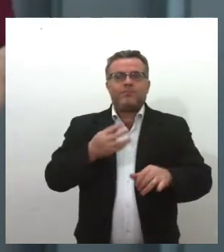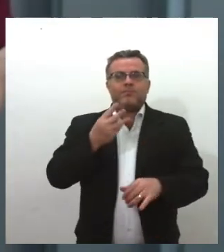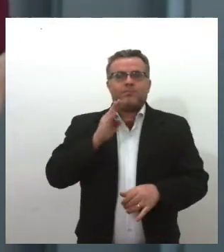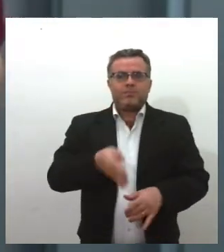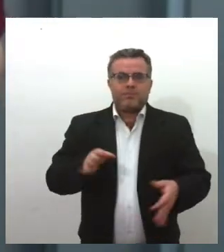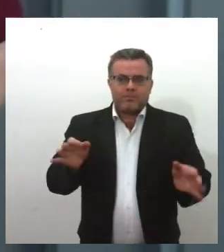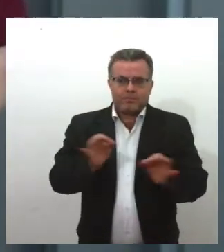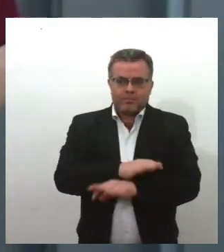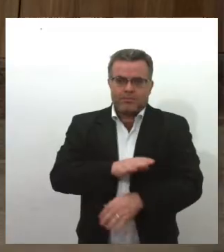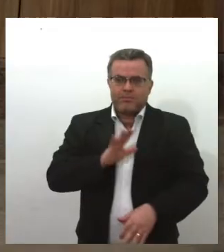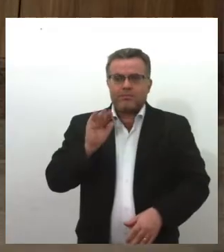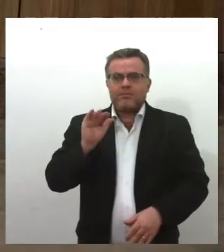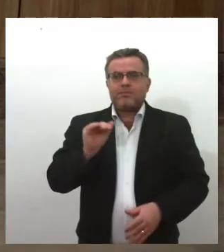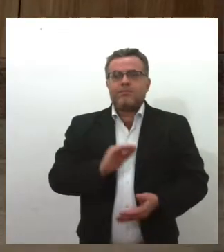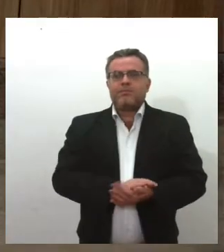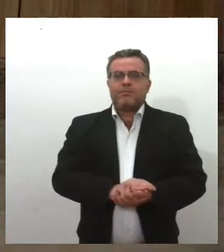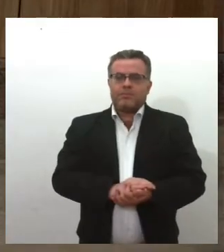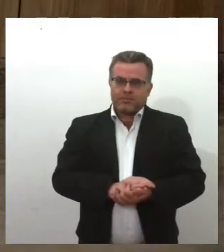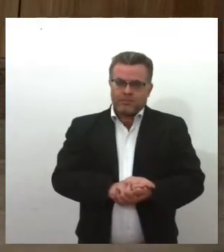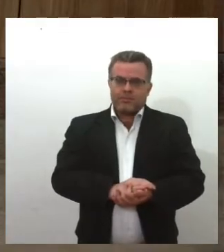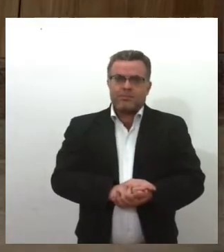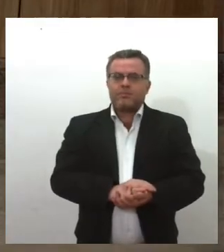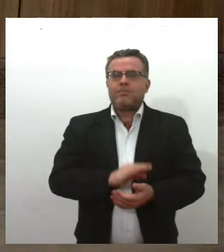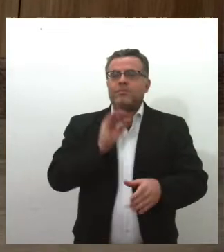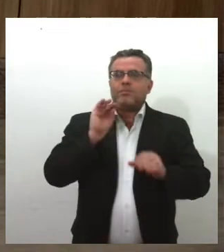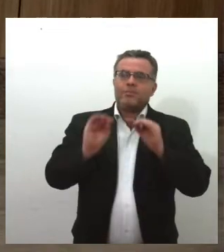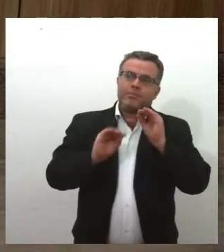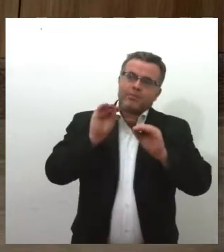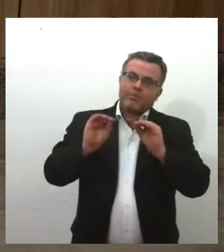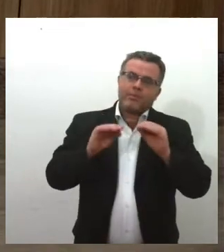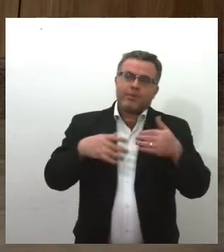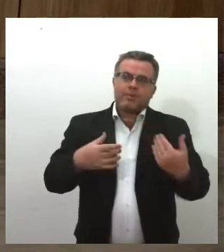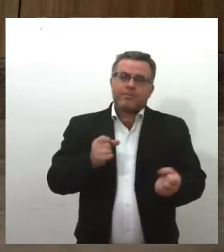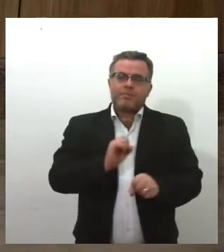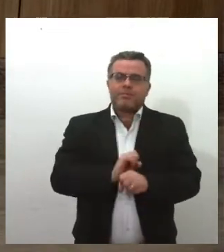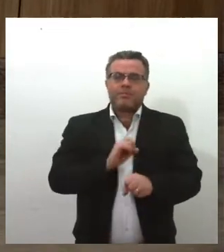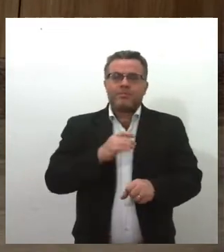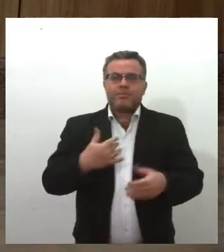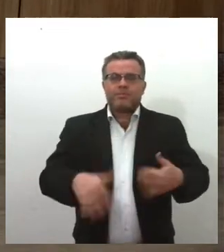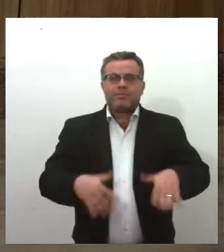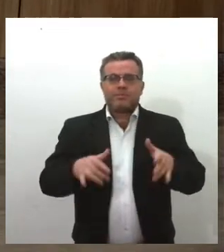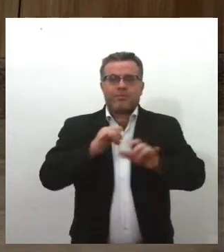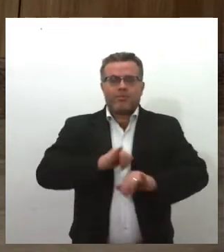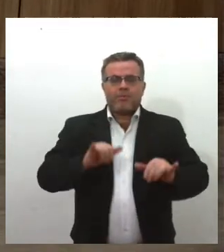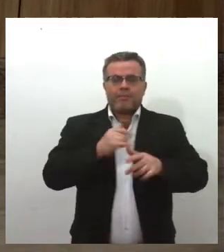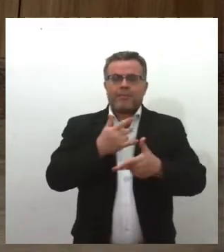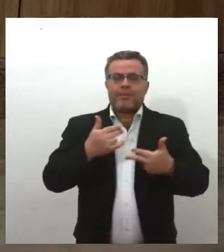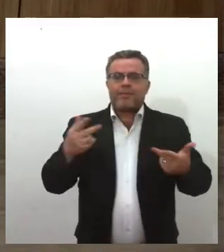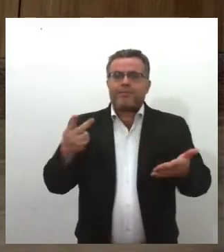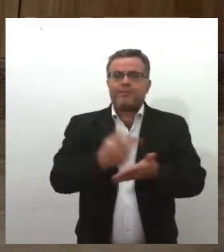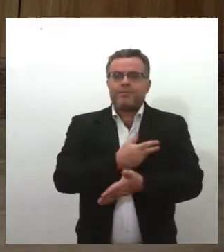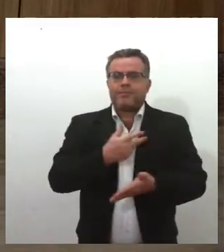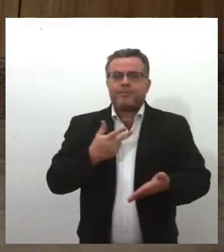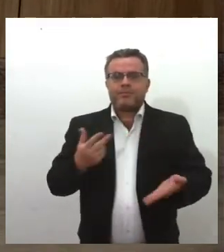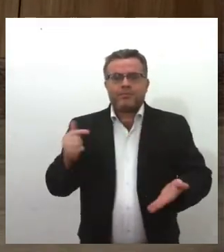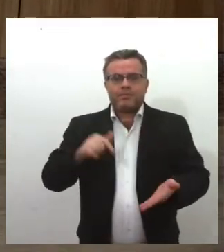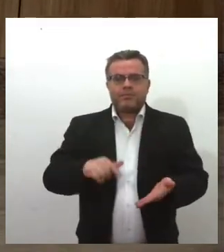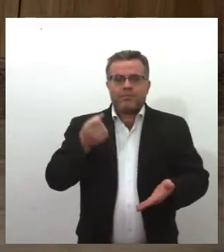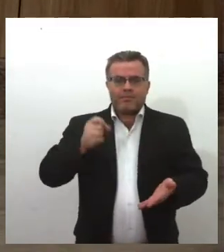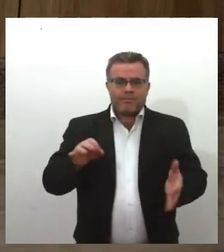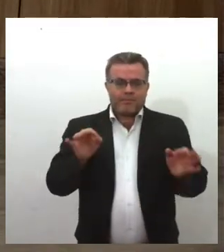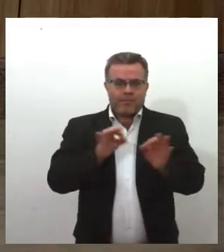15h30. Tchau, tchau. Beijo, Val, até daqui Maravilha. A pouco. Não dá para perder, porque a gente tem que ficar bem informado do que acontece no nosso estado, do que acontece na